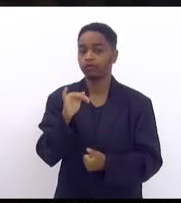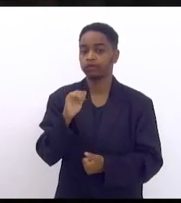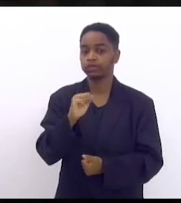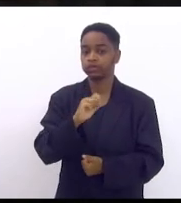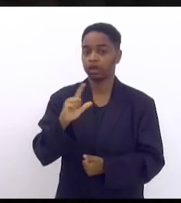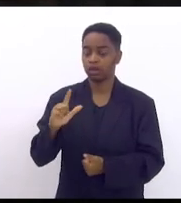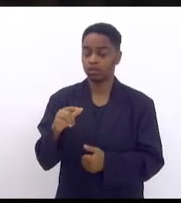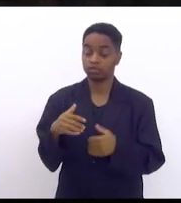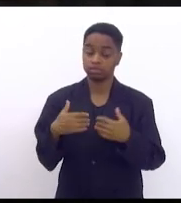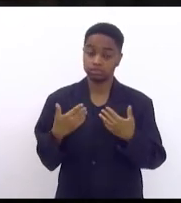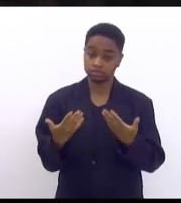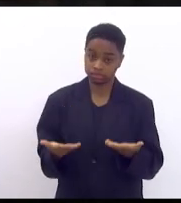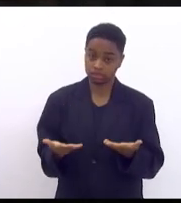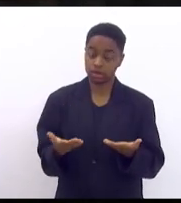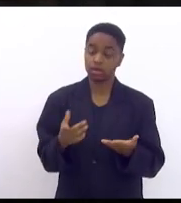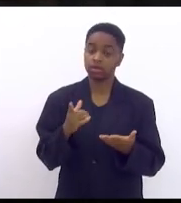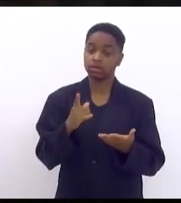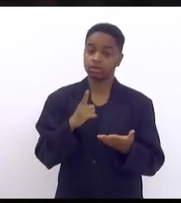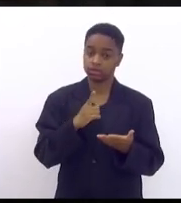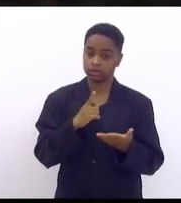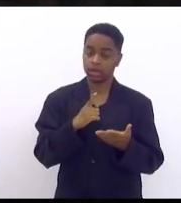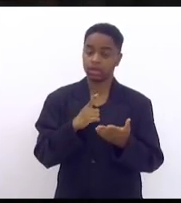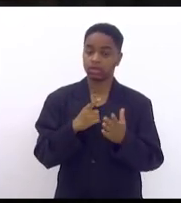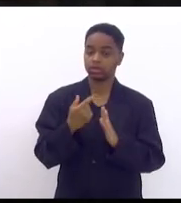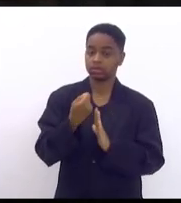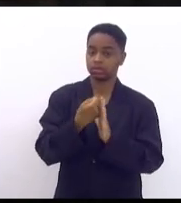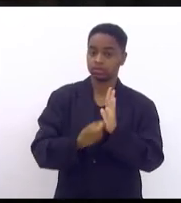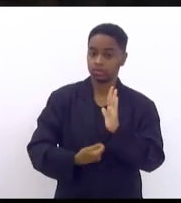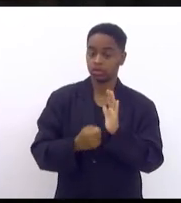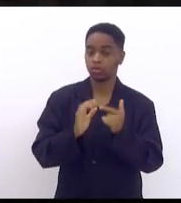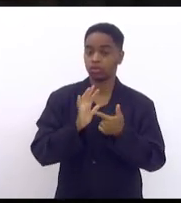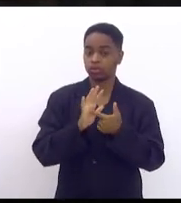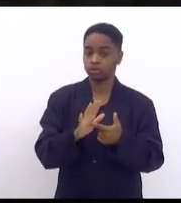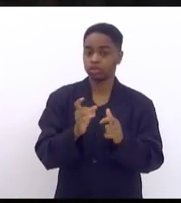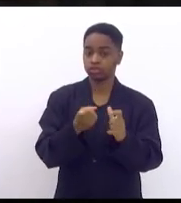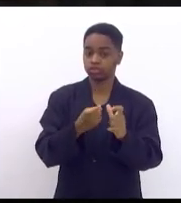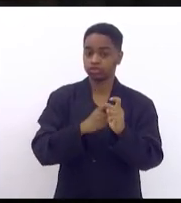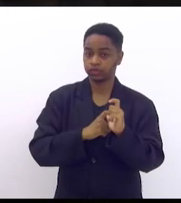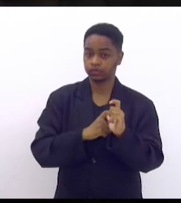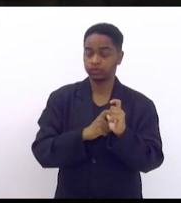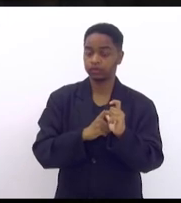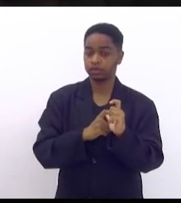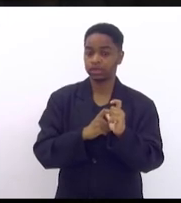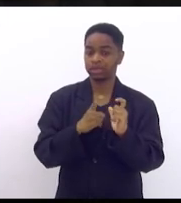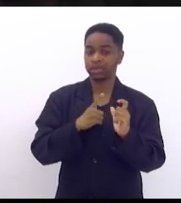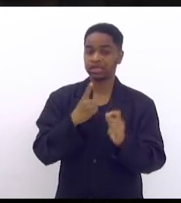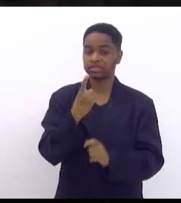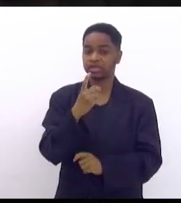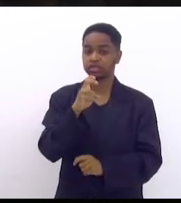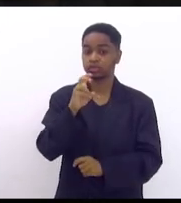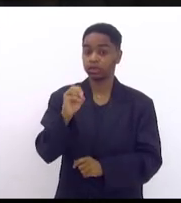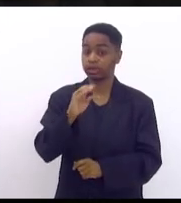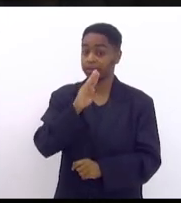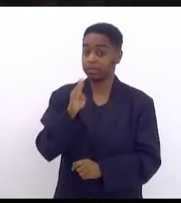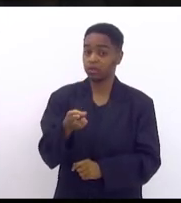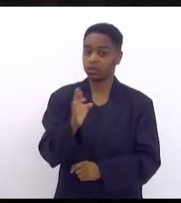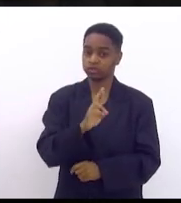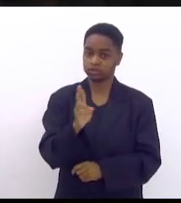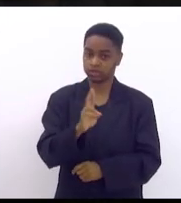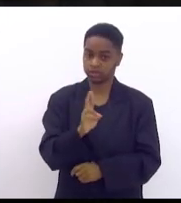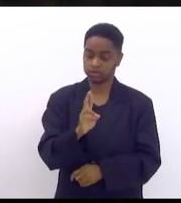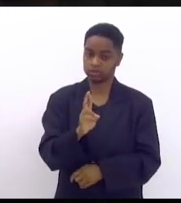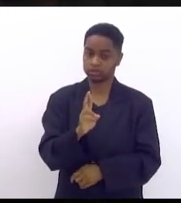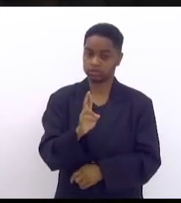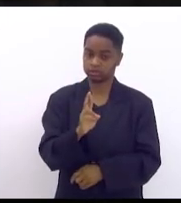Então, temos inscritos na dívida ativa alguns 150 bilhões de reais,